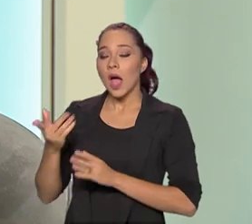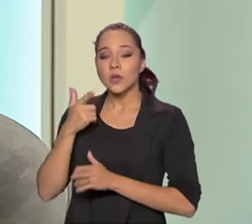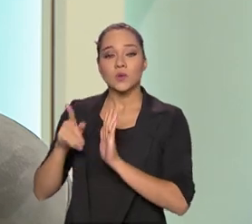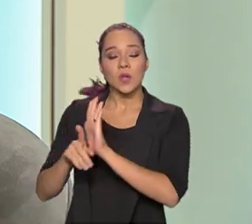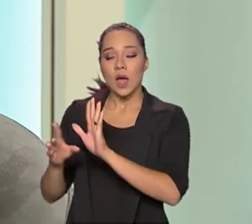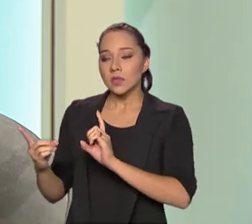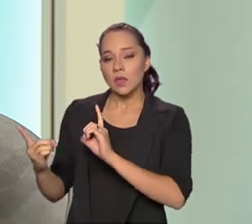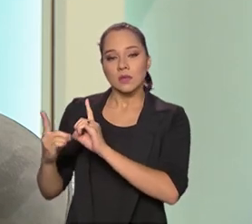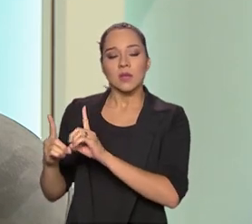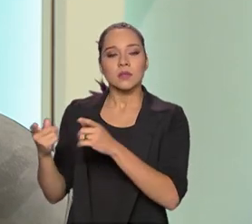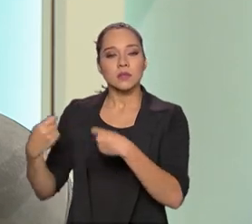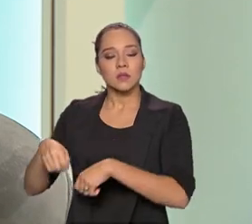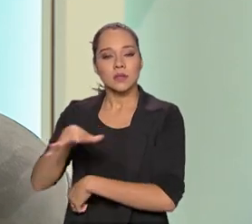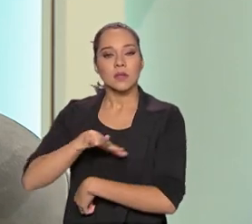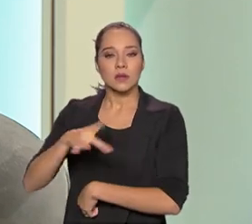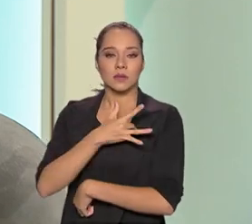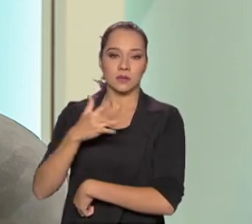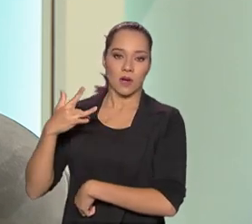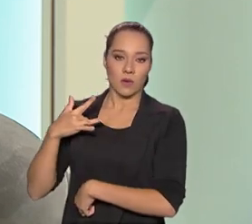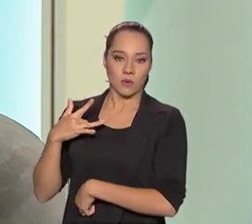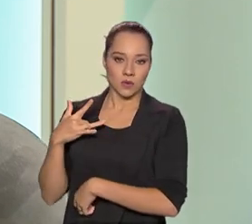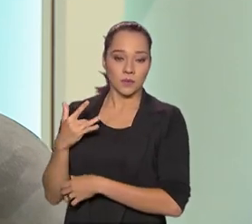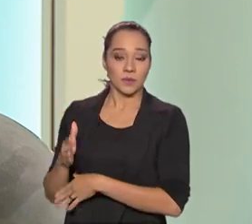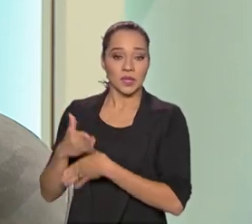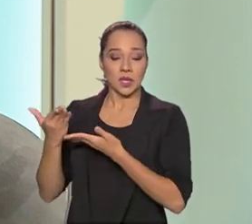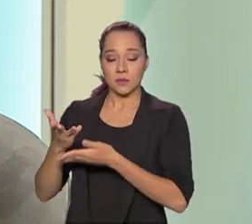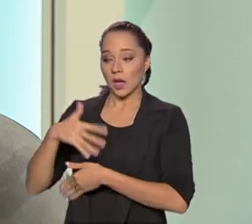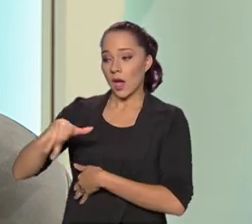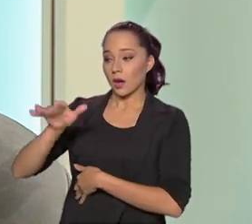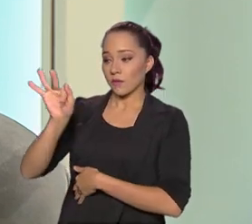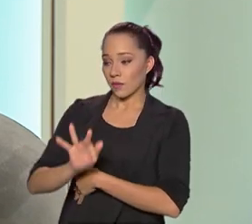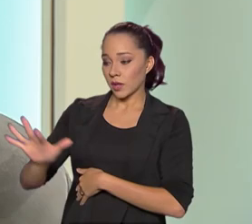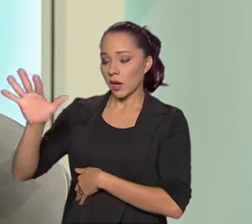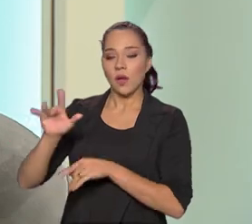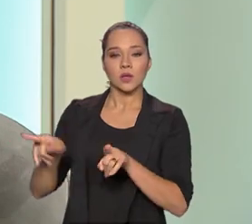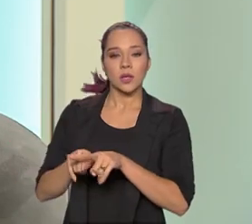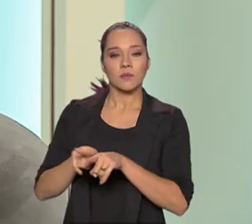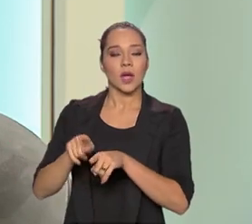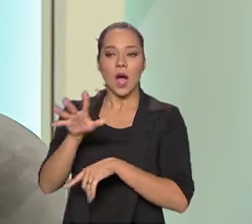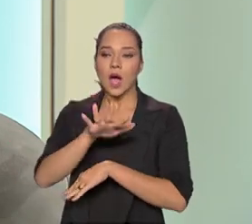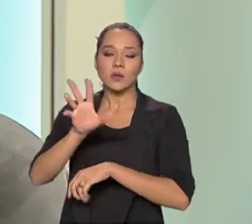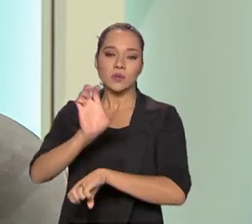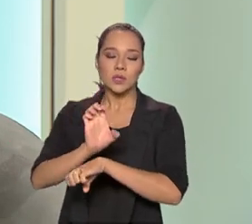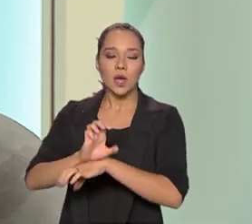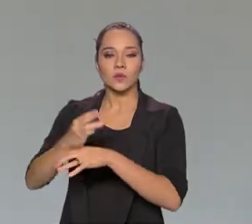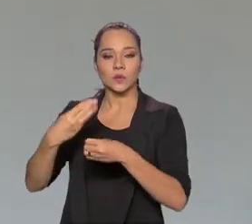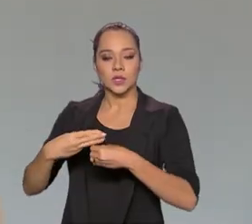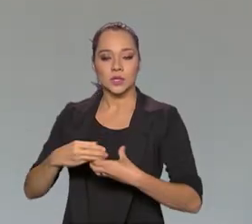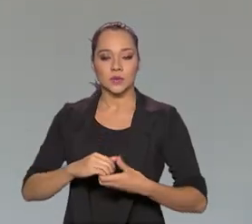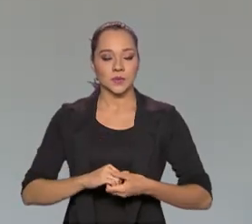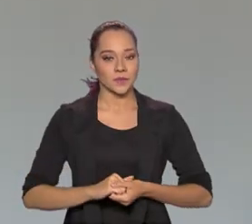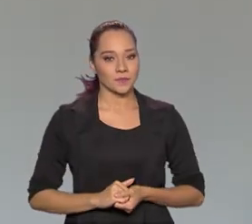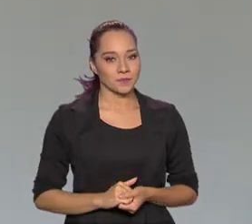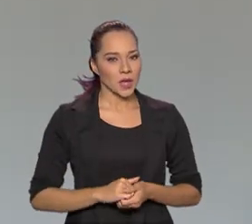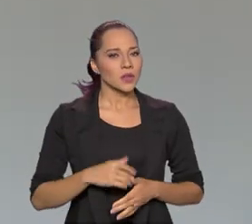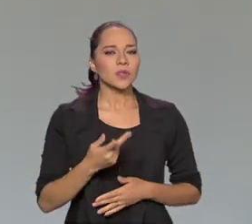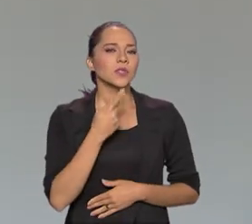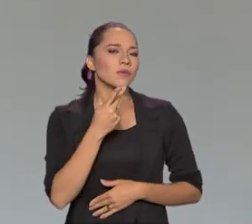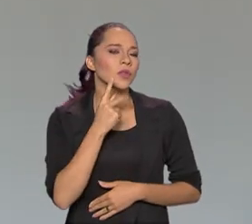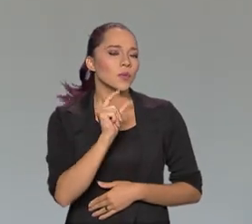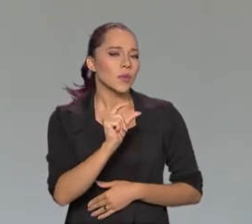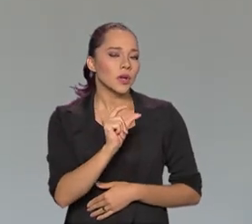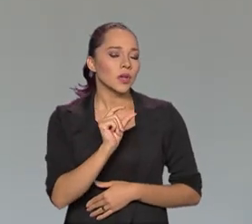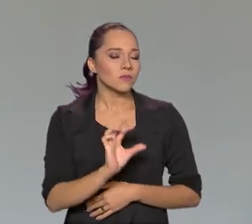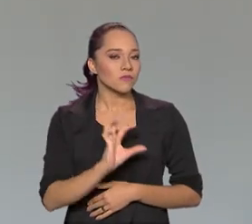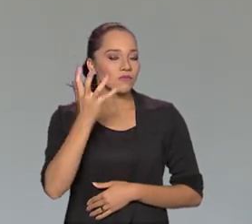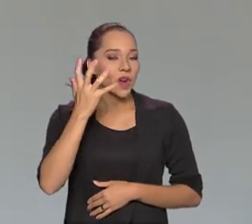às necessidades da área da saúde, tanto a área federal como as áreas dos estados e municípios. A gente está falando um pouco de um